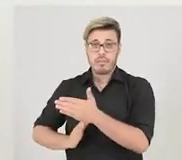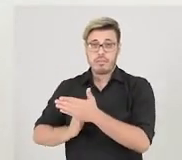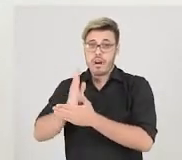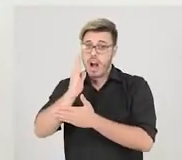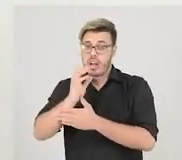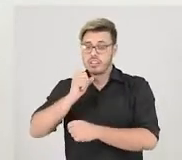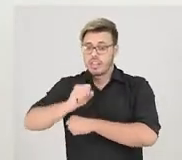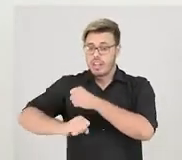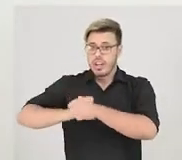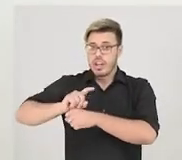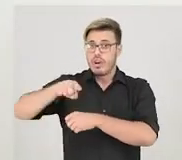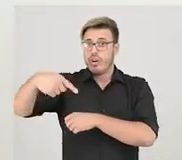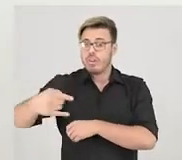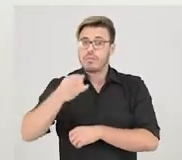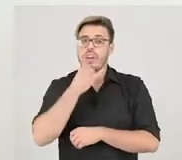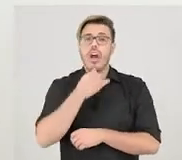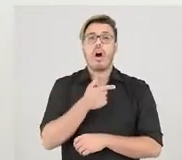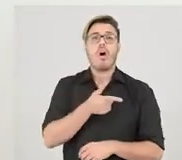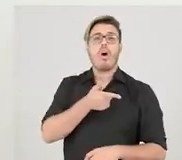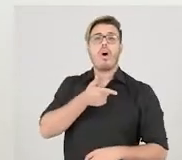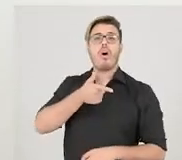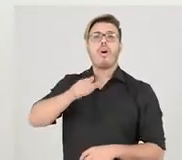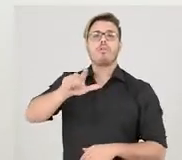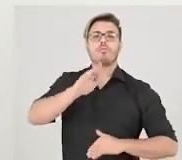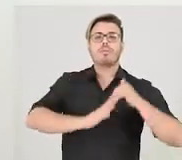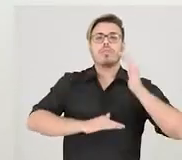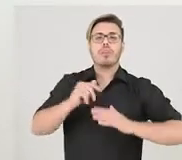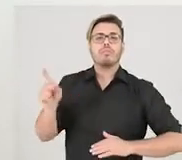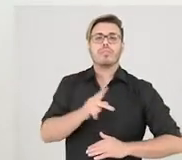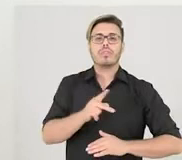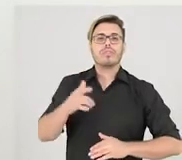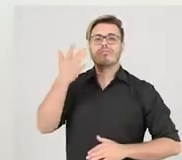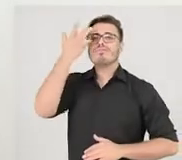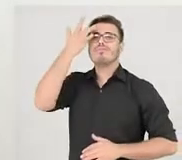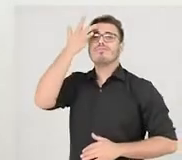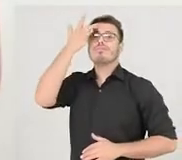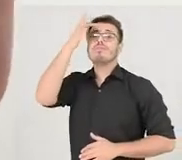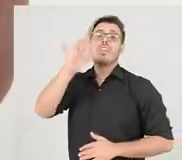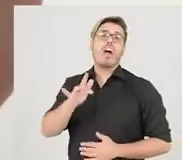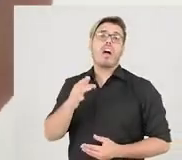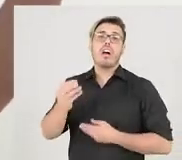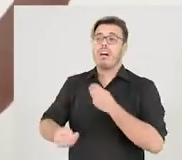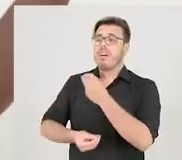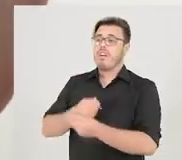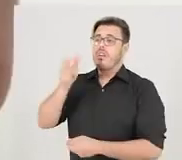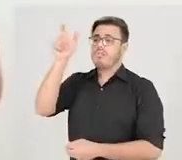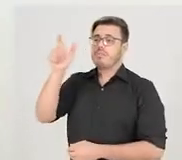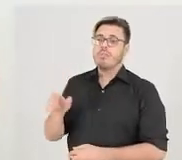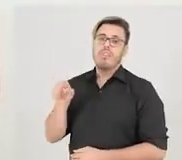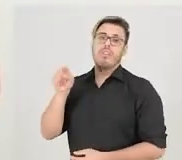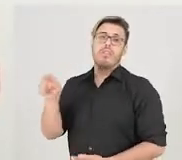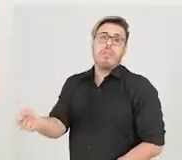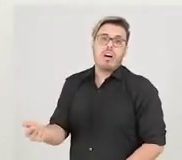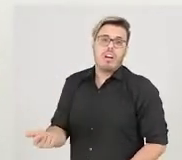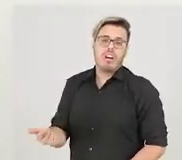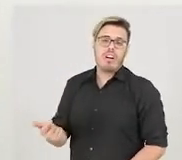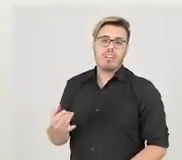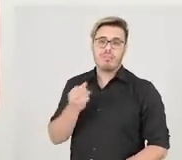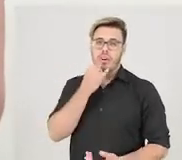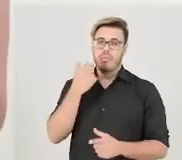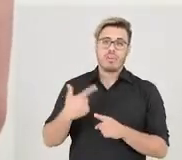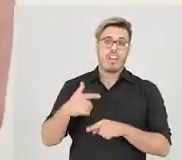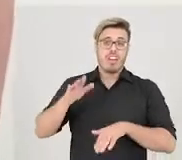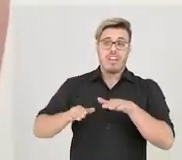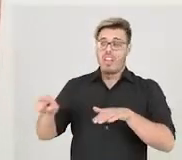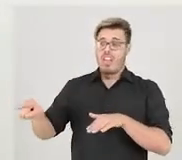fazer. Até ele descobrir, porque o menino às vezes não fala, às vezes a questão cognitiva ou a questão